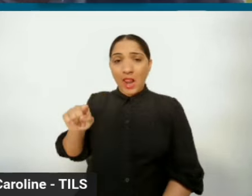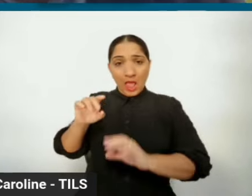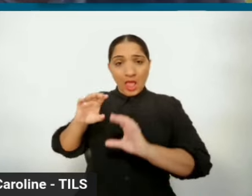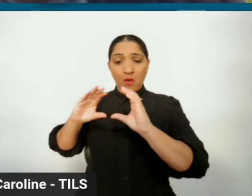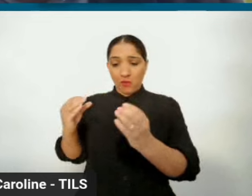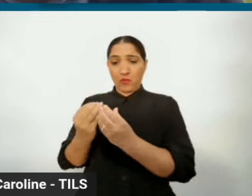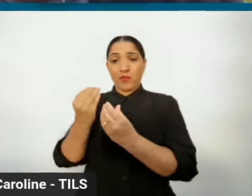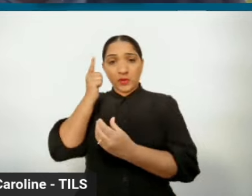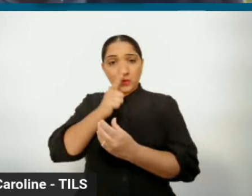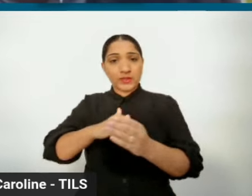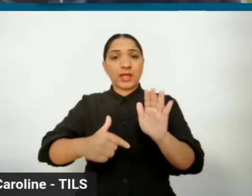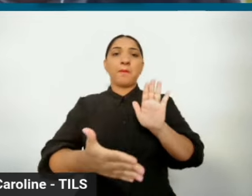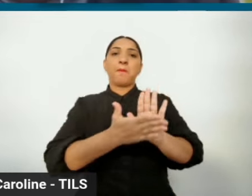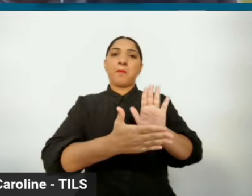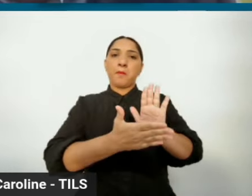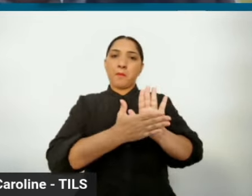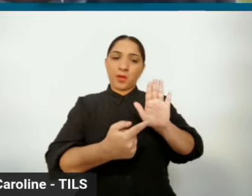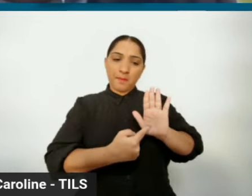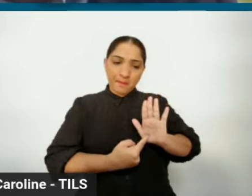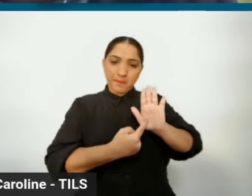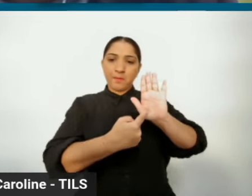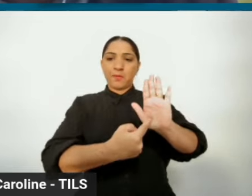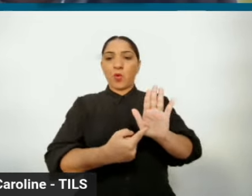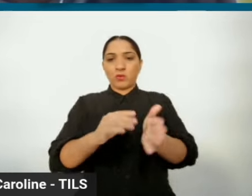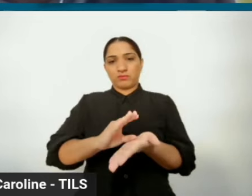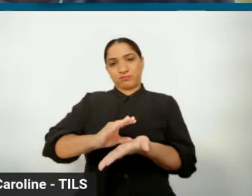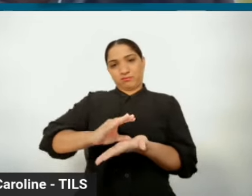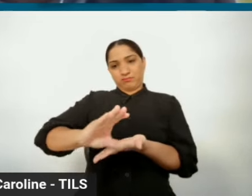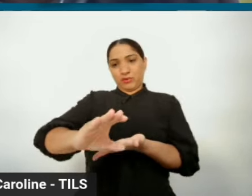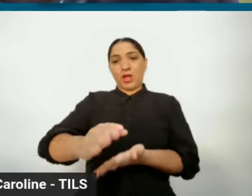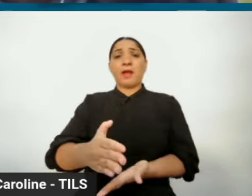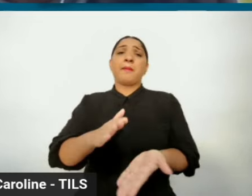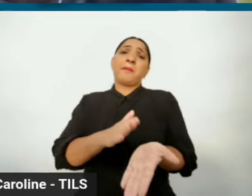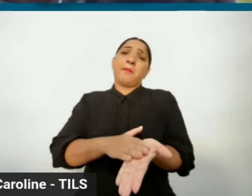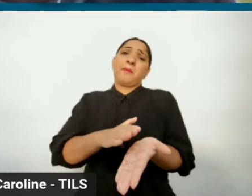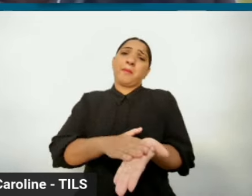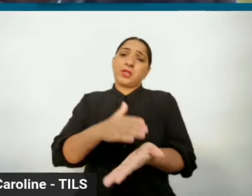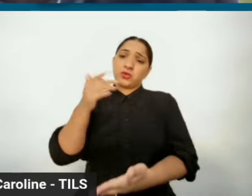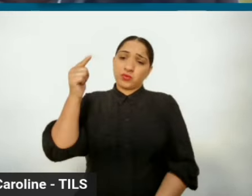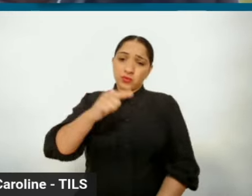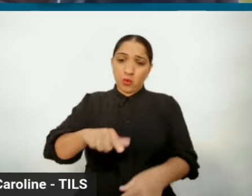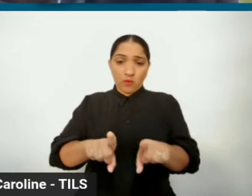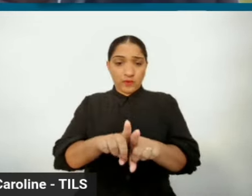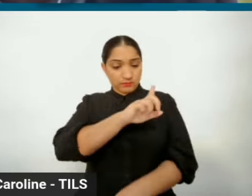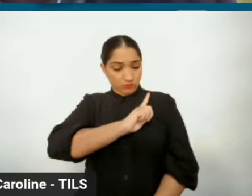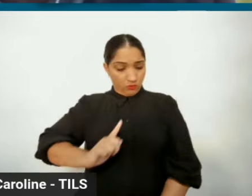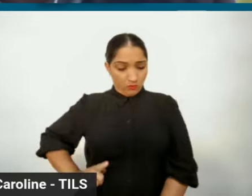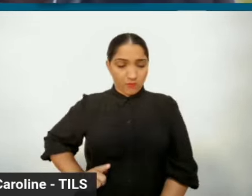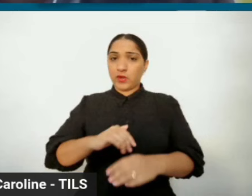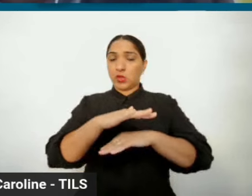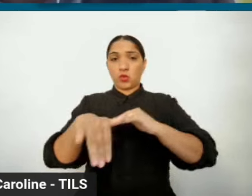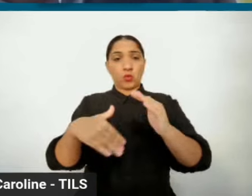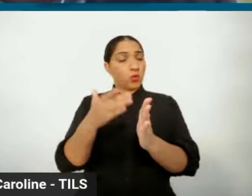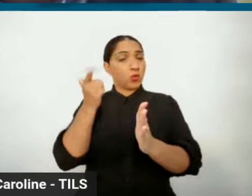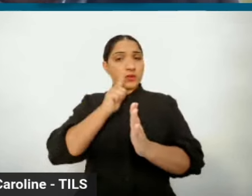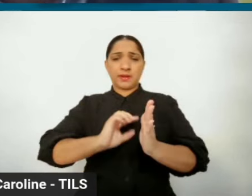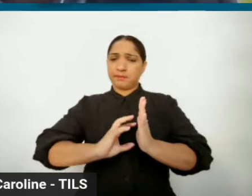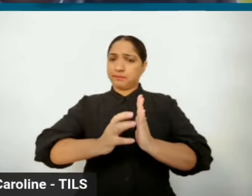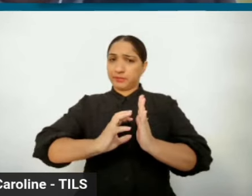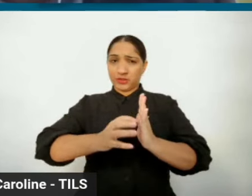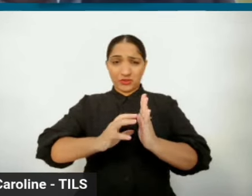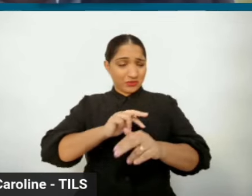suas propostas, faz os seus encaminhamentos, cobrando do governo, de qualquer governo, qualquer que seja o partido,